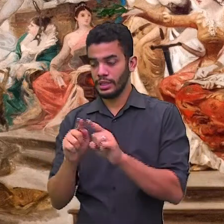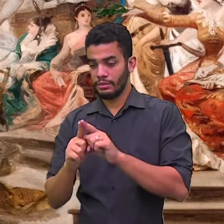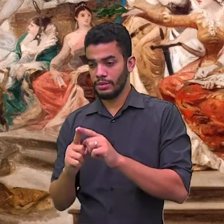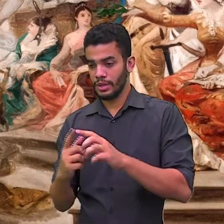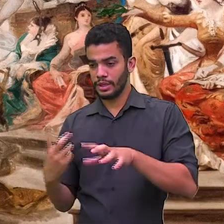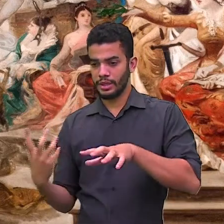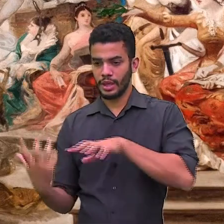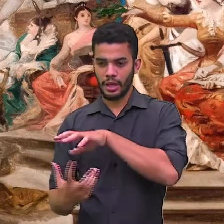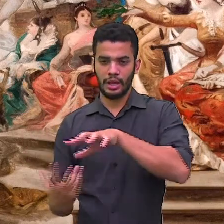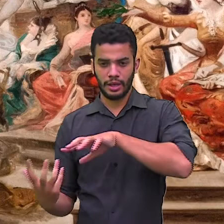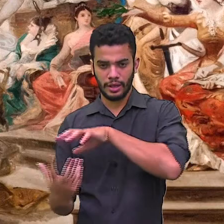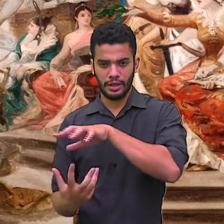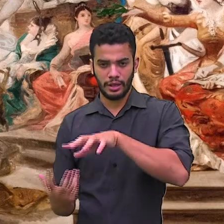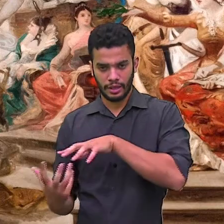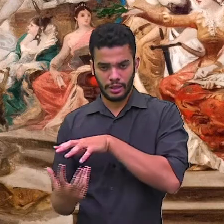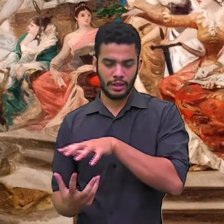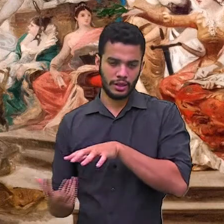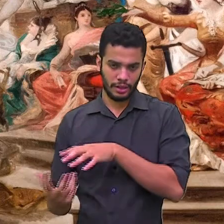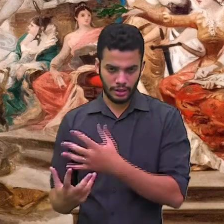dos africanos